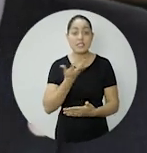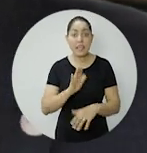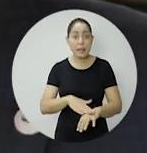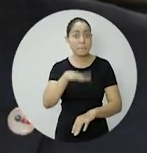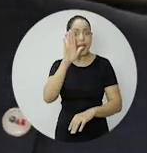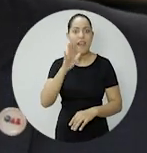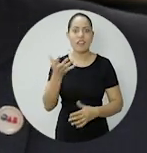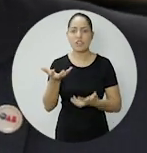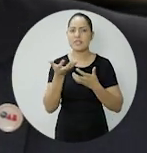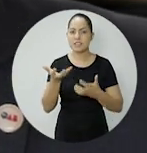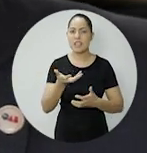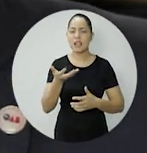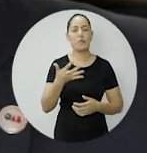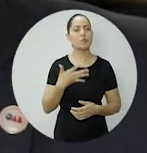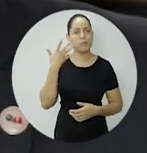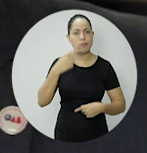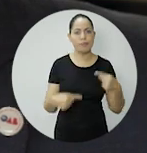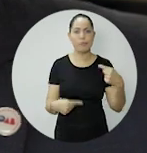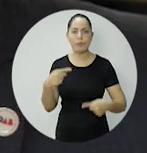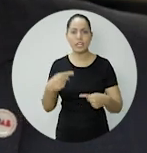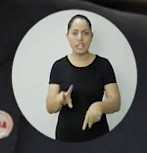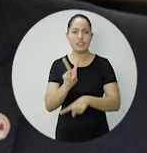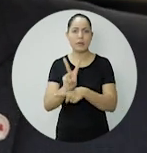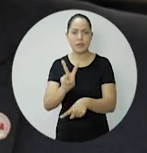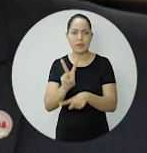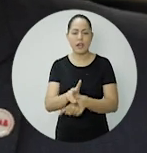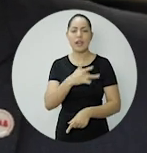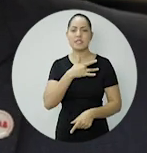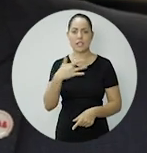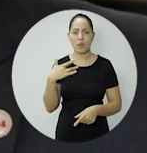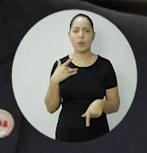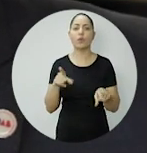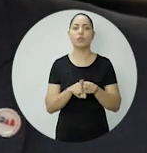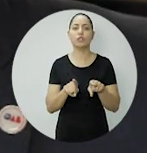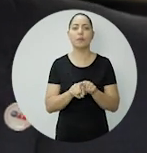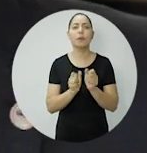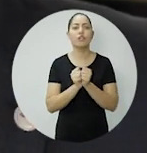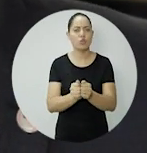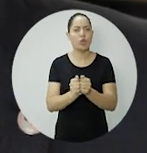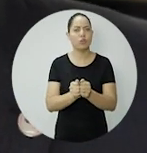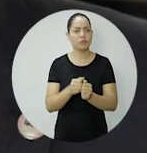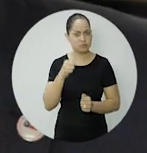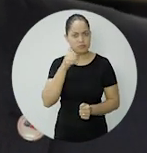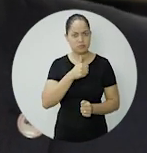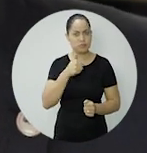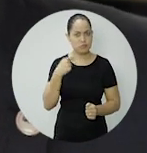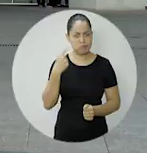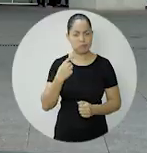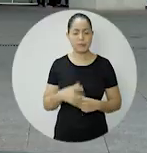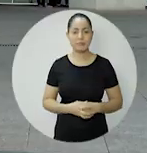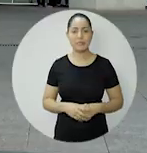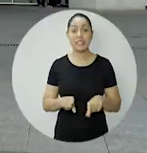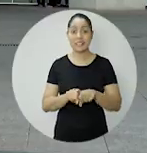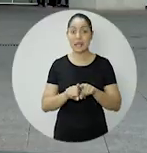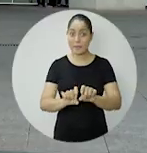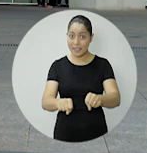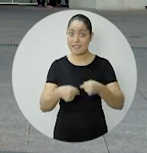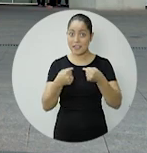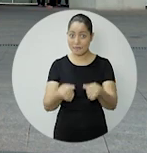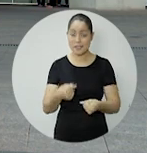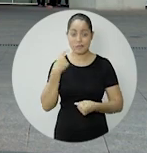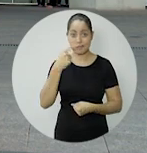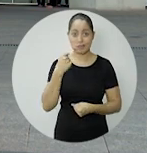nós procuramos ainda mais. Nós queremos fazer políticas específicas de prevenção à saúde junto às mulheres. E na defesa